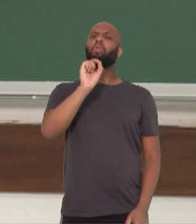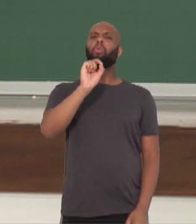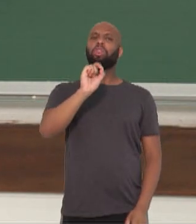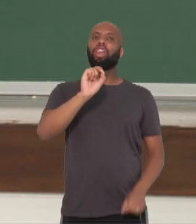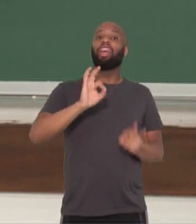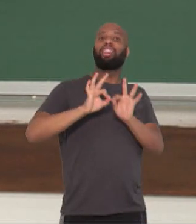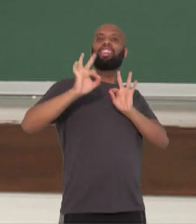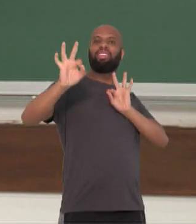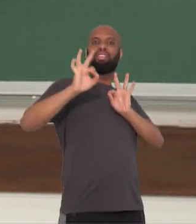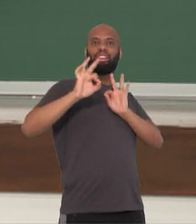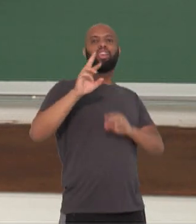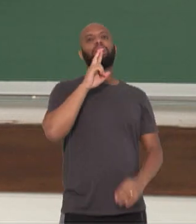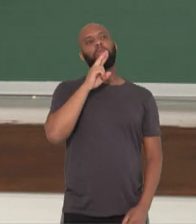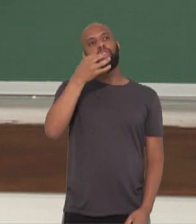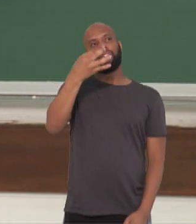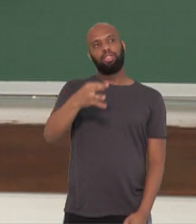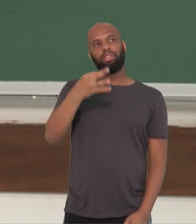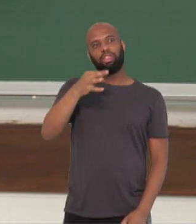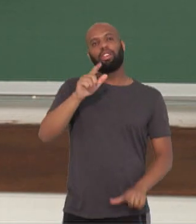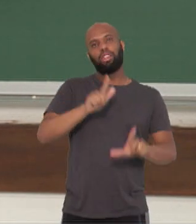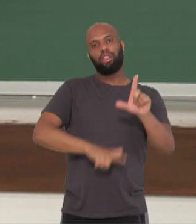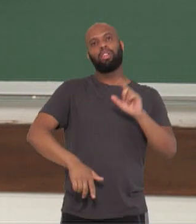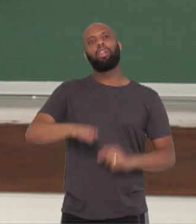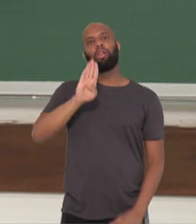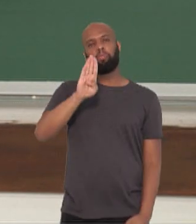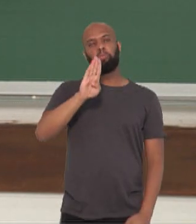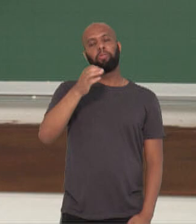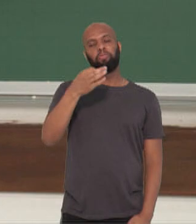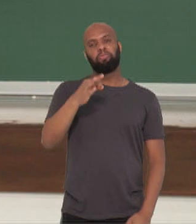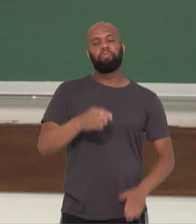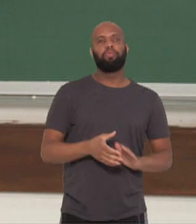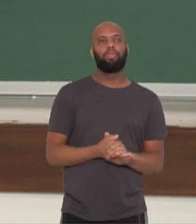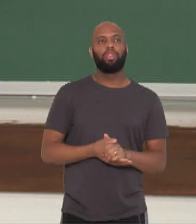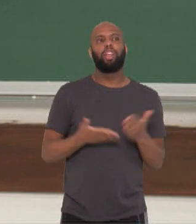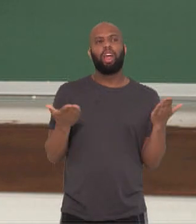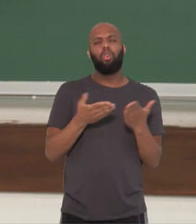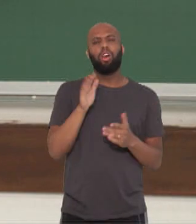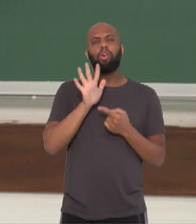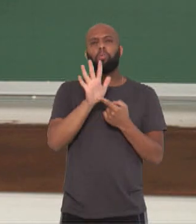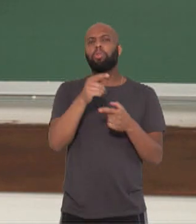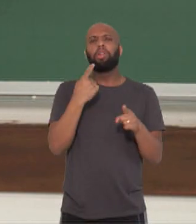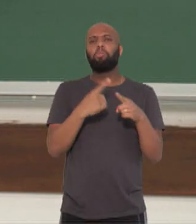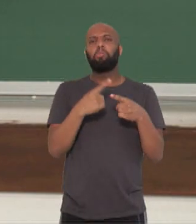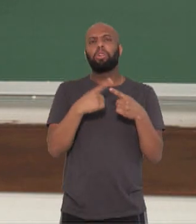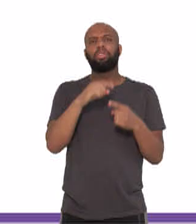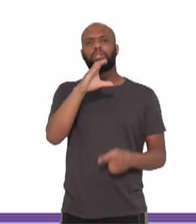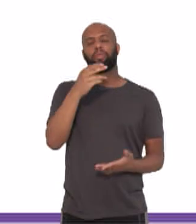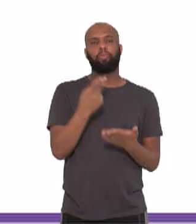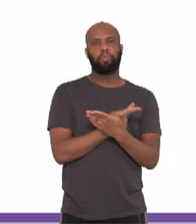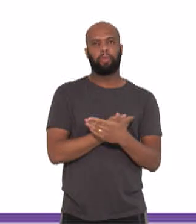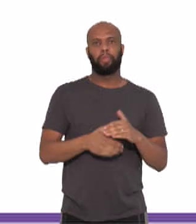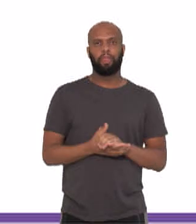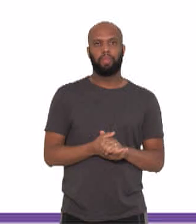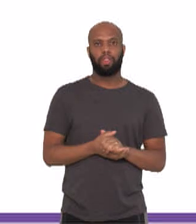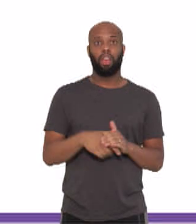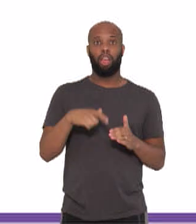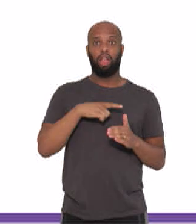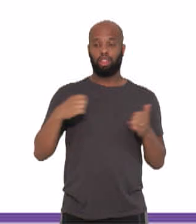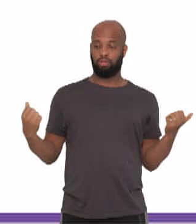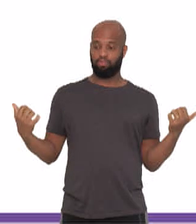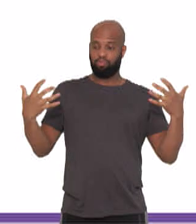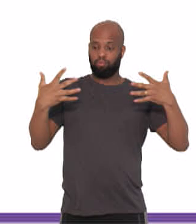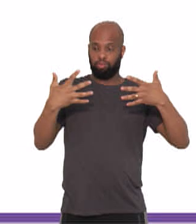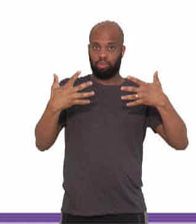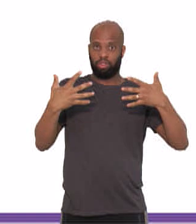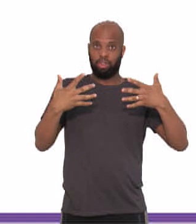carga. Resposta certa aqui seria letra B mesmo. Só para justificar por que é C incorreta. C. As linhas de campo